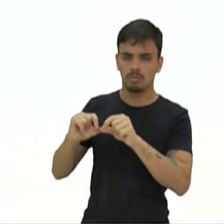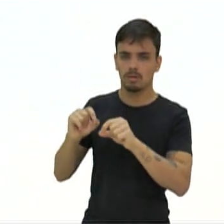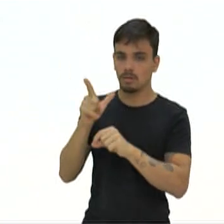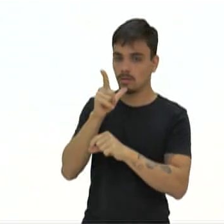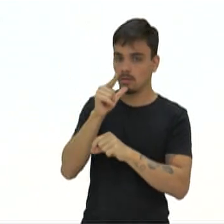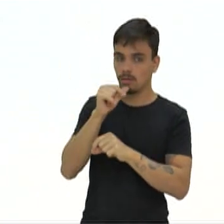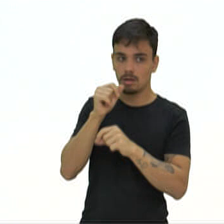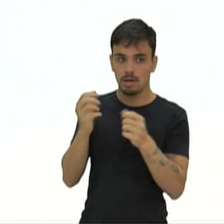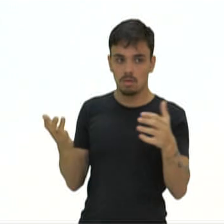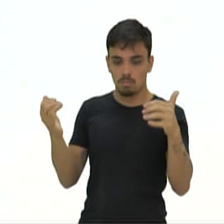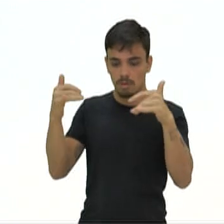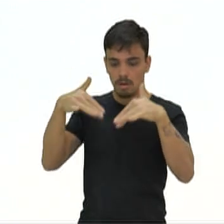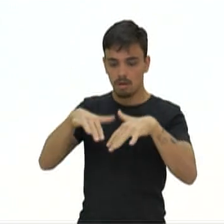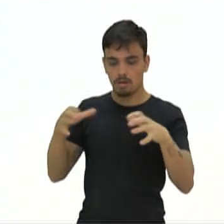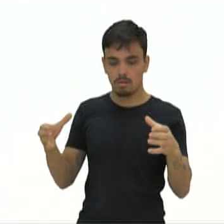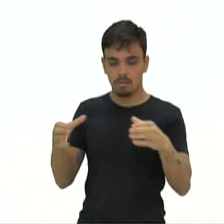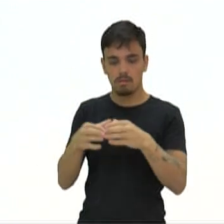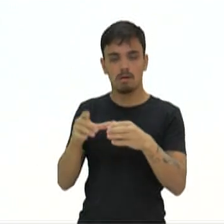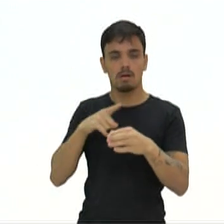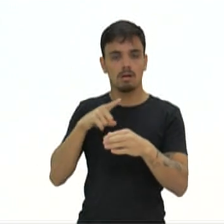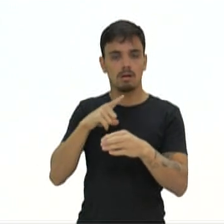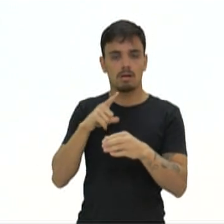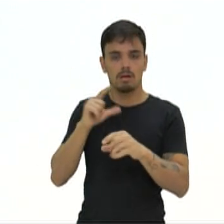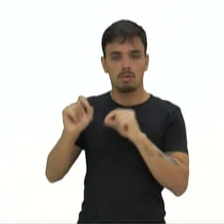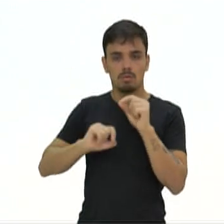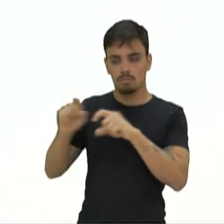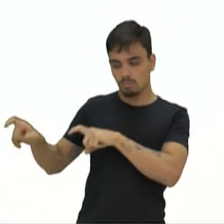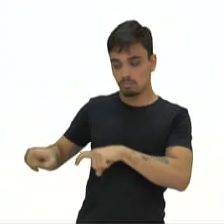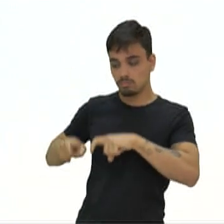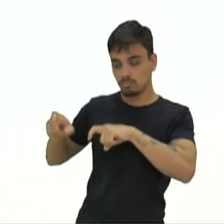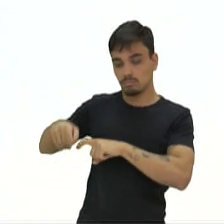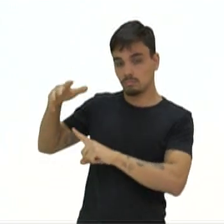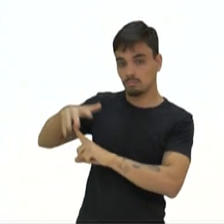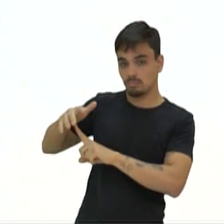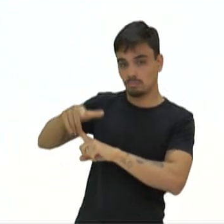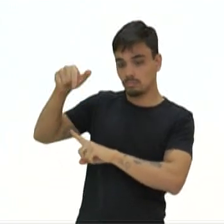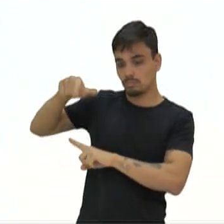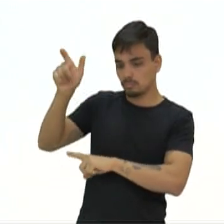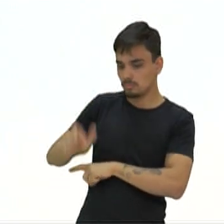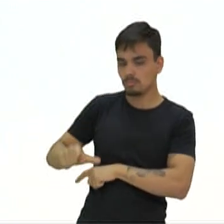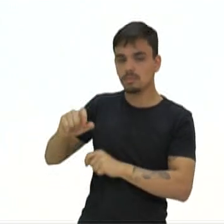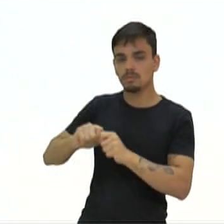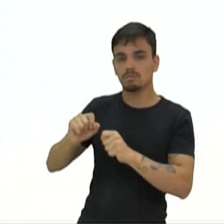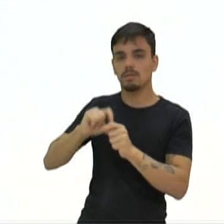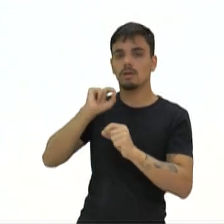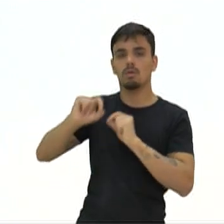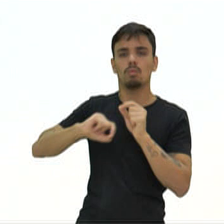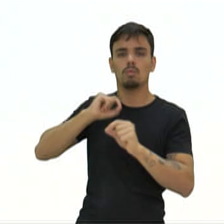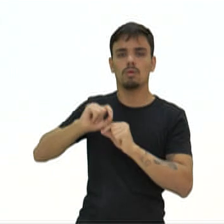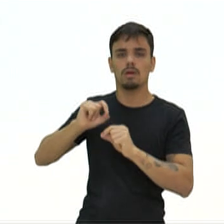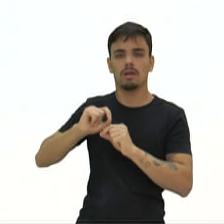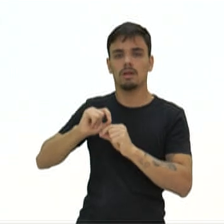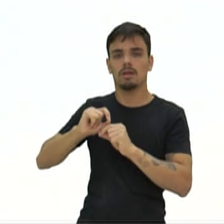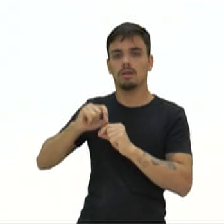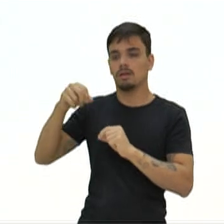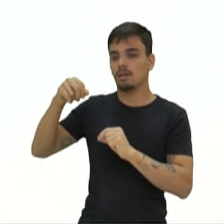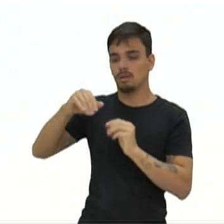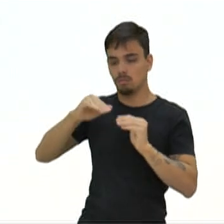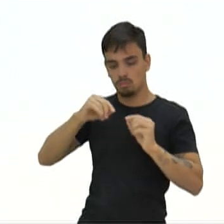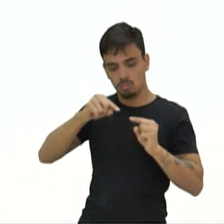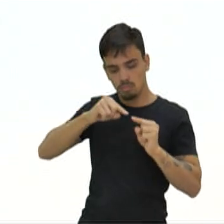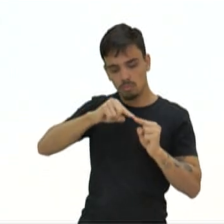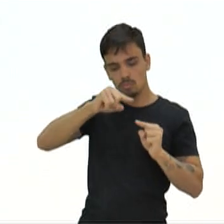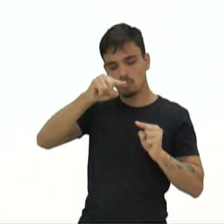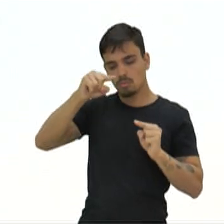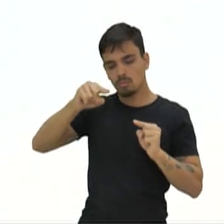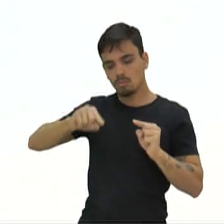água acumulada? O agricultor paranaense aprendeu a fazer curva de nível. A curva de nível é como se